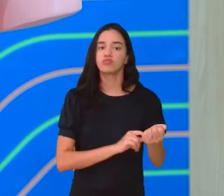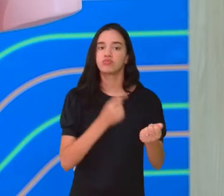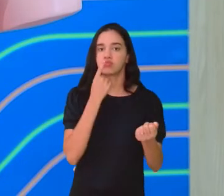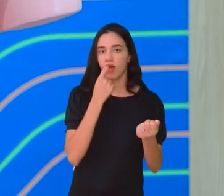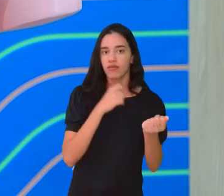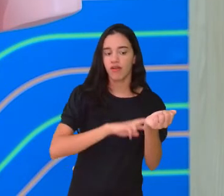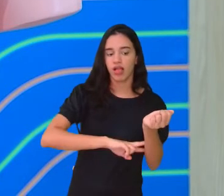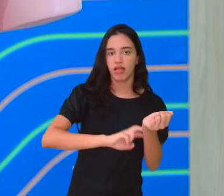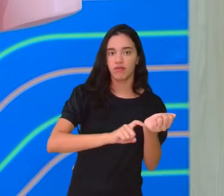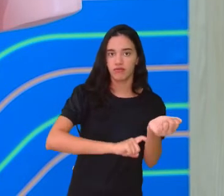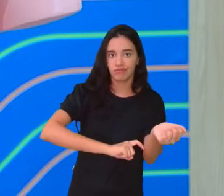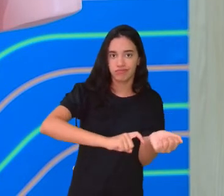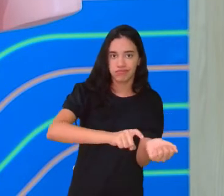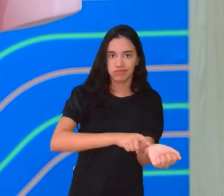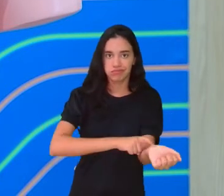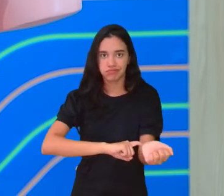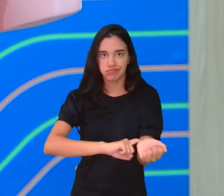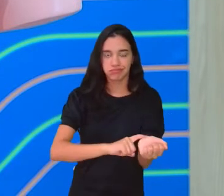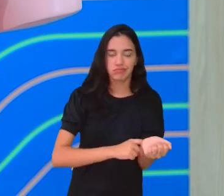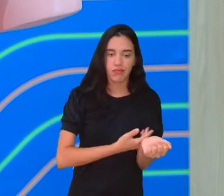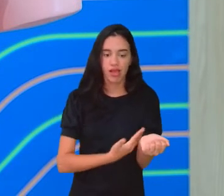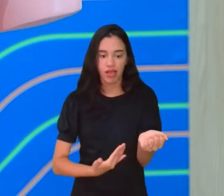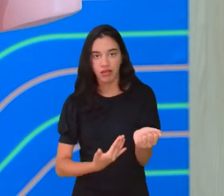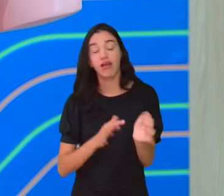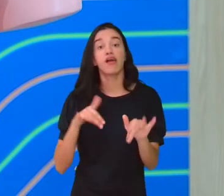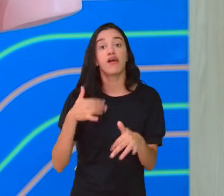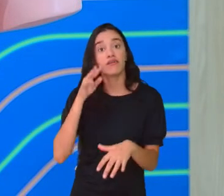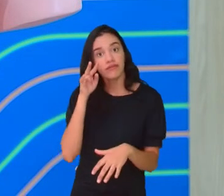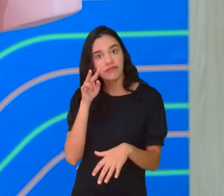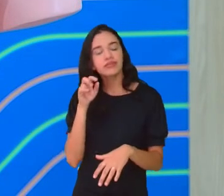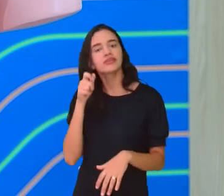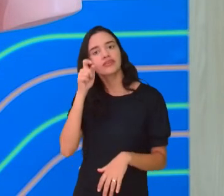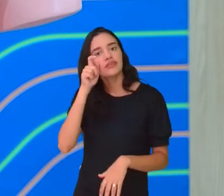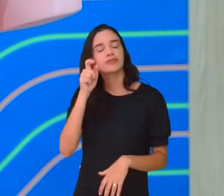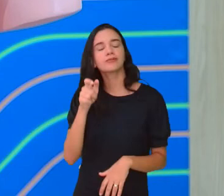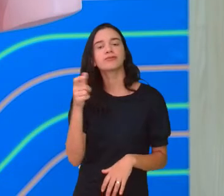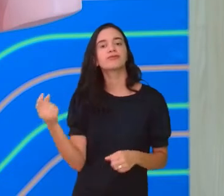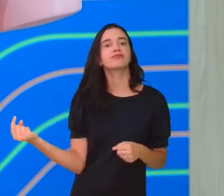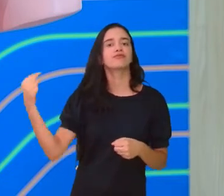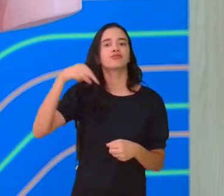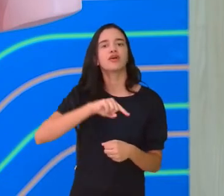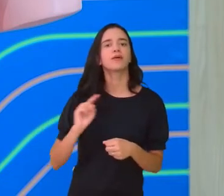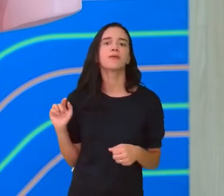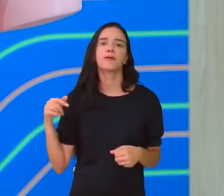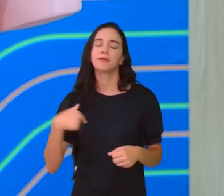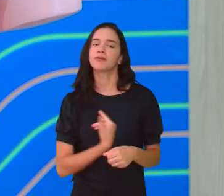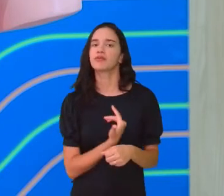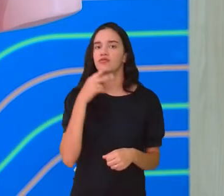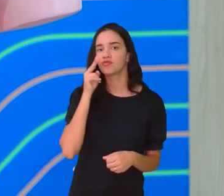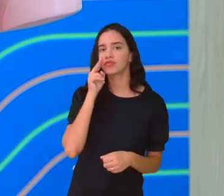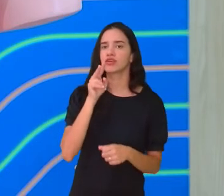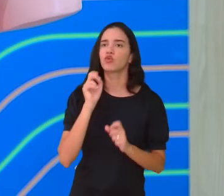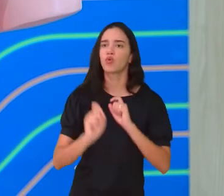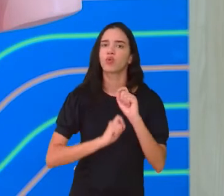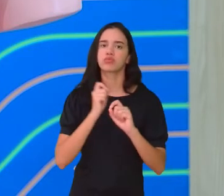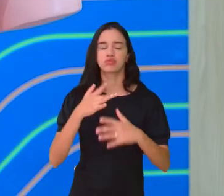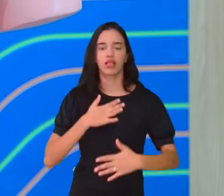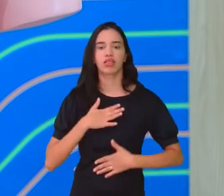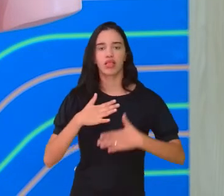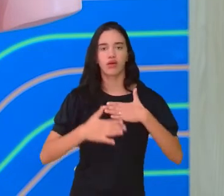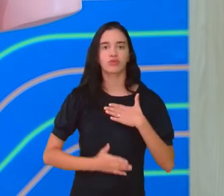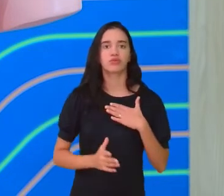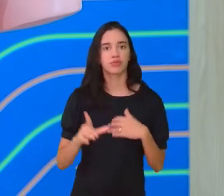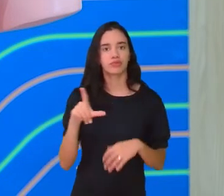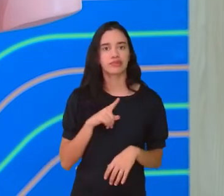ver logo, logo. Então, vejam aí que interessante e vamos voltar aqui para a gente poder ver o que é que o nosso corpo